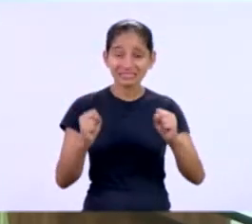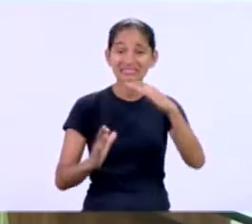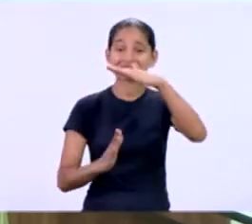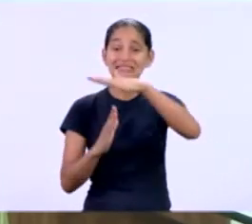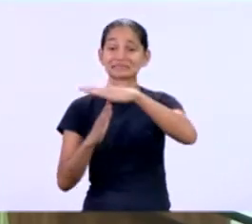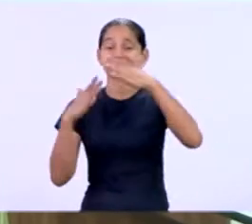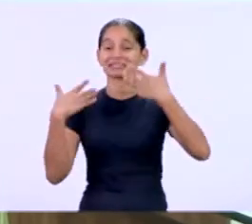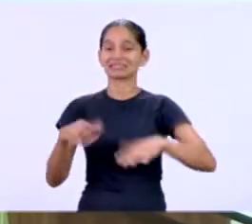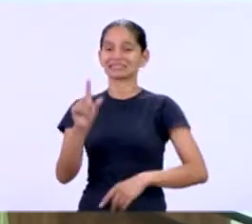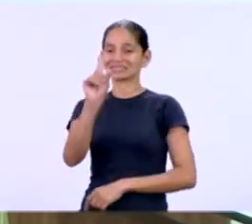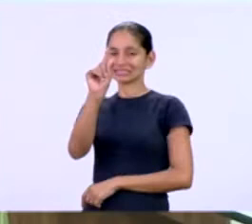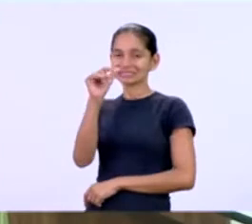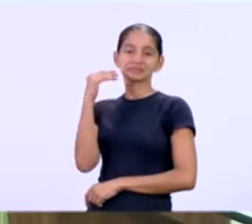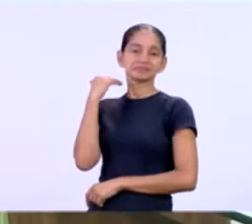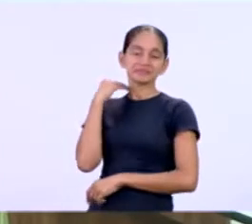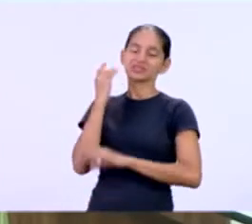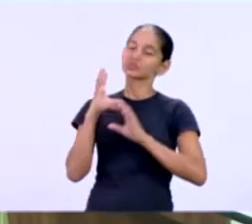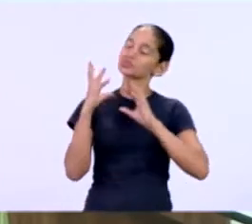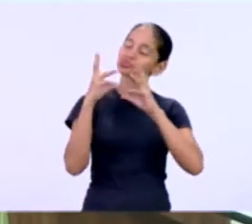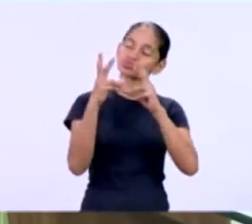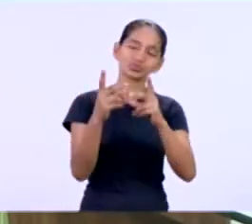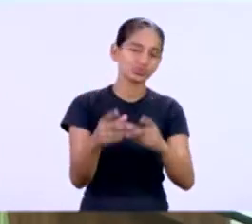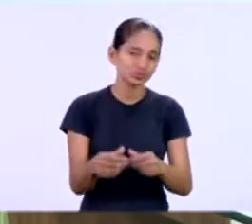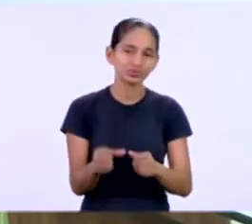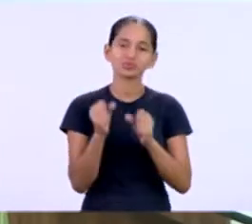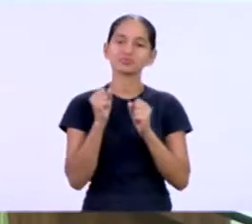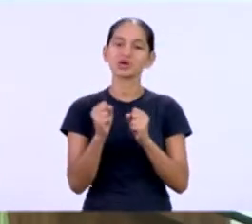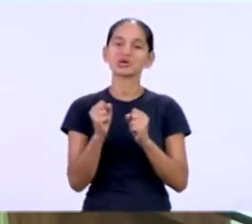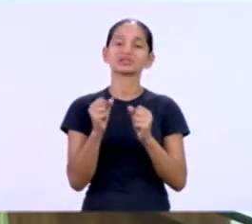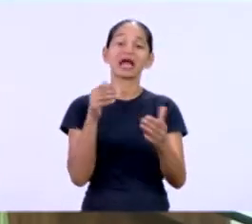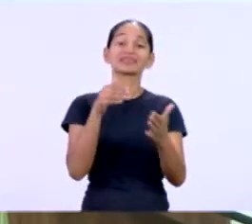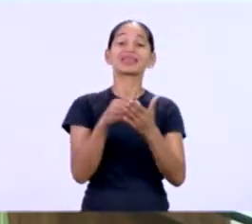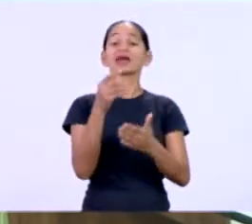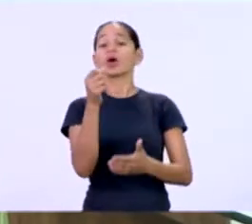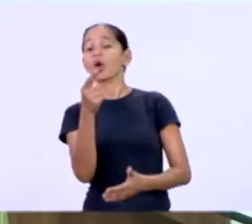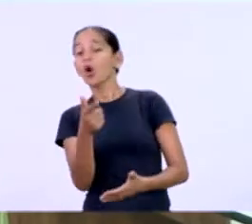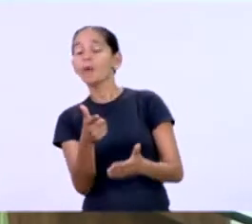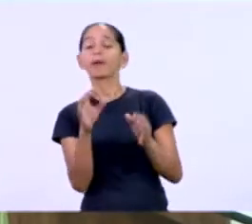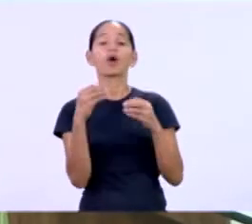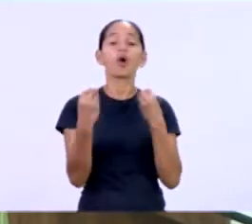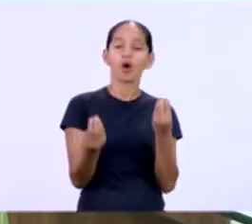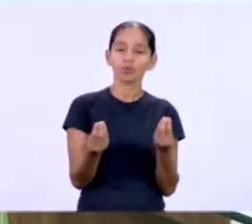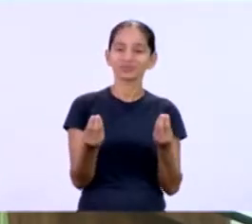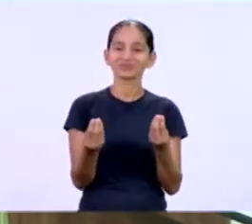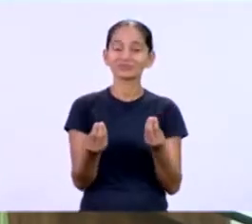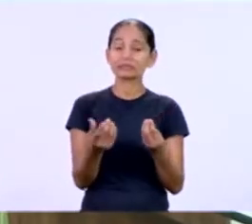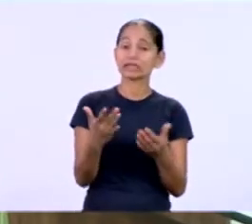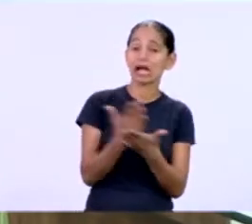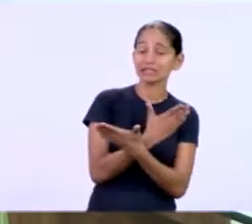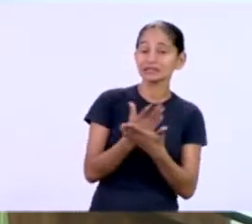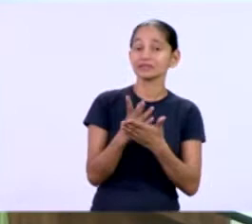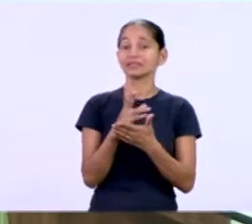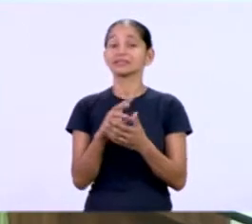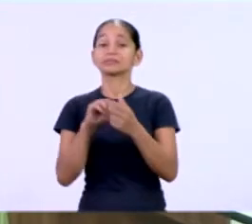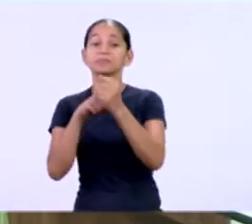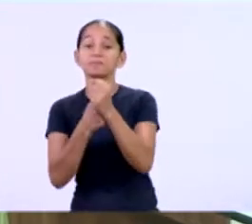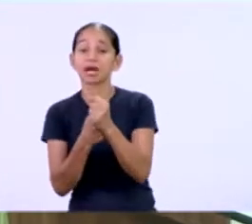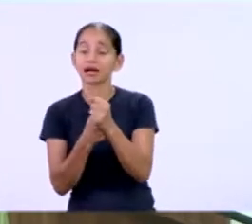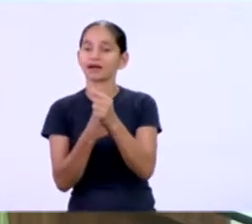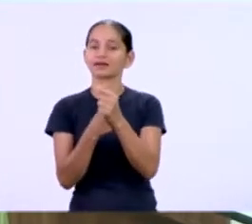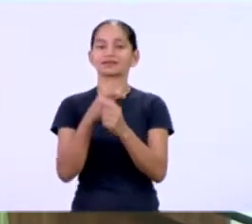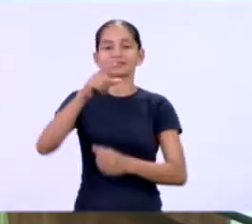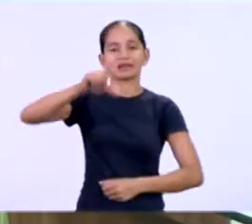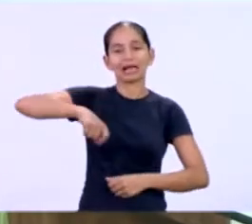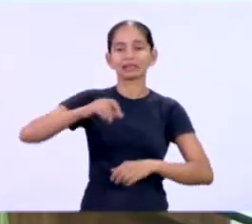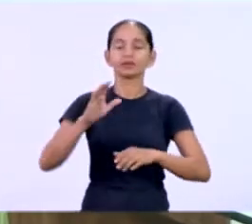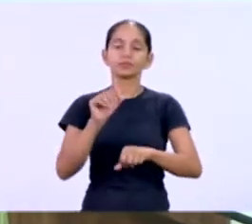limite financeiro, qual que é o seu limite de endividamento, quando que é interessante você dar uma freada, começar a usar um pouco menos o cartão